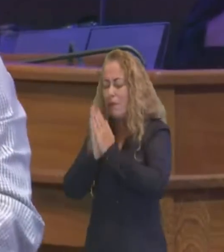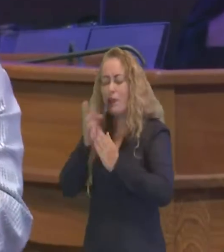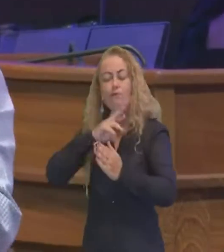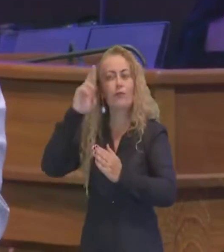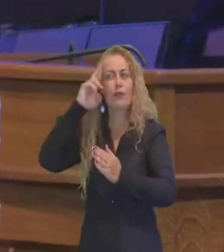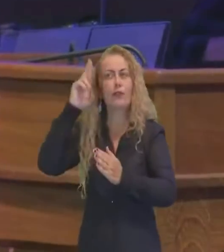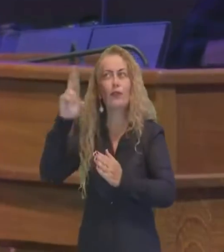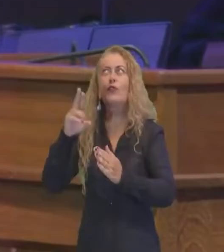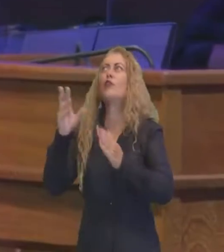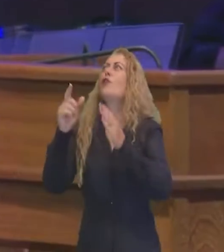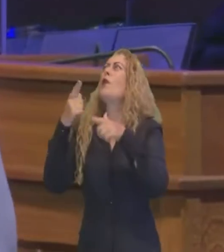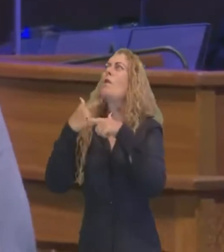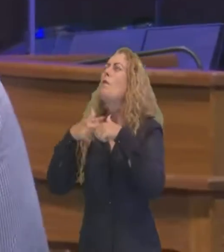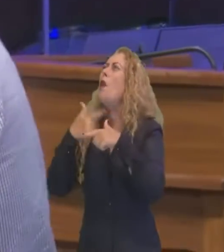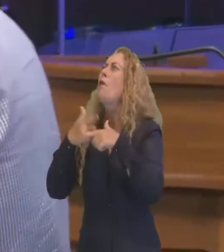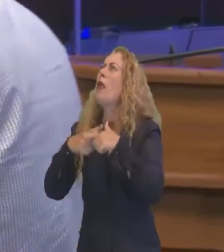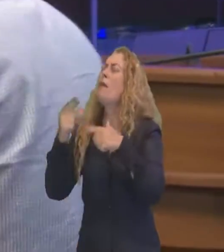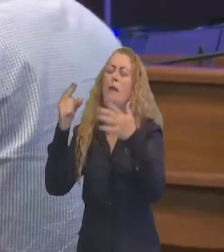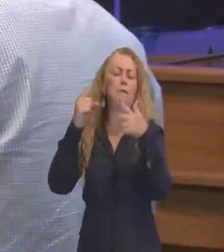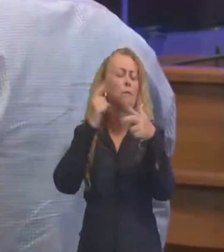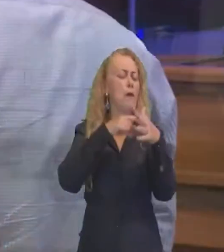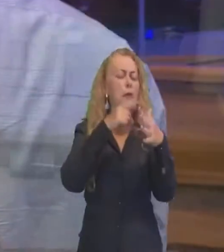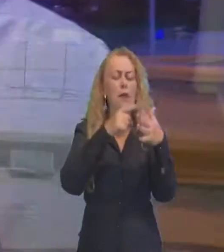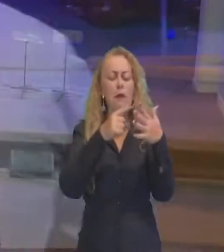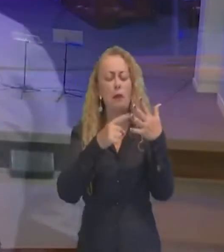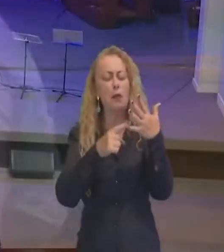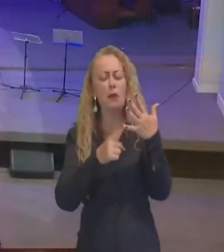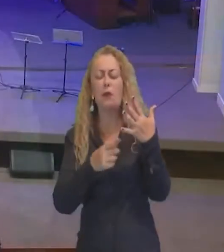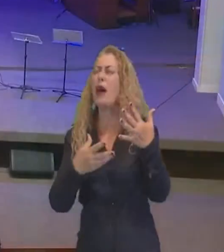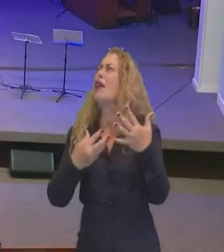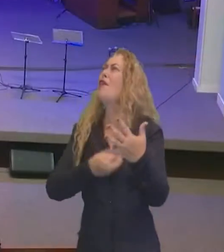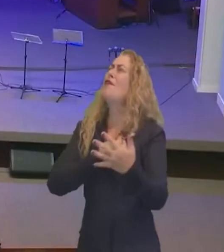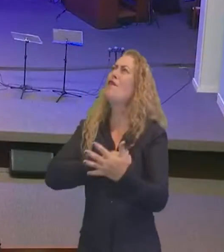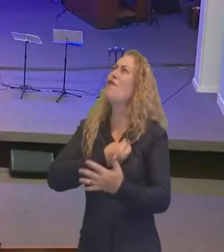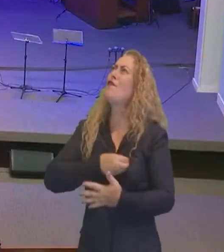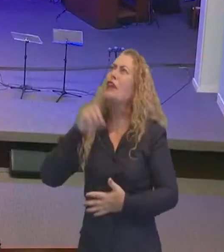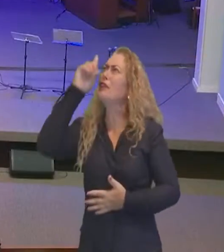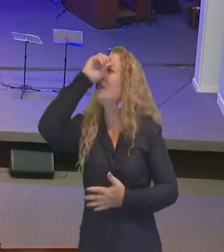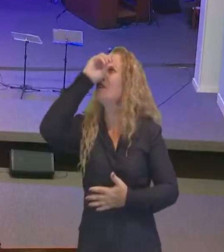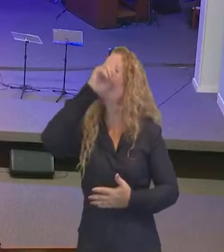estamos com esse problema. Pai, nós não estamos suportando. Senhor, traga um